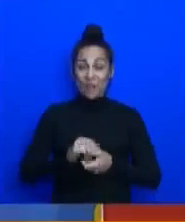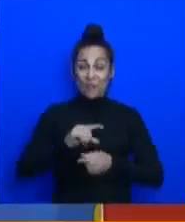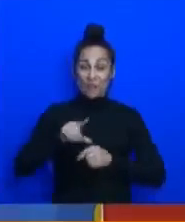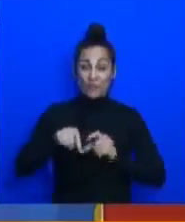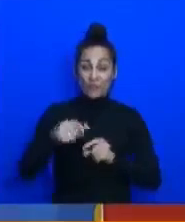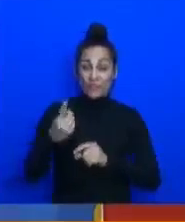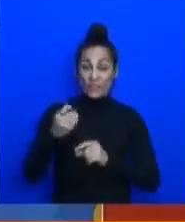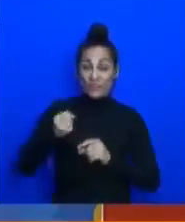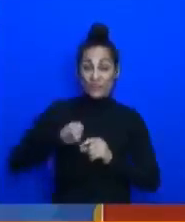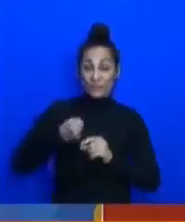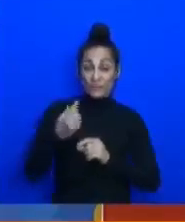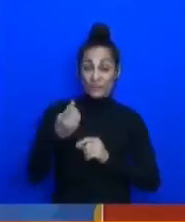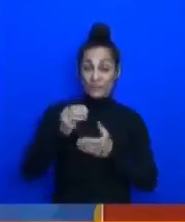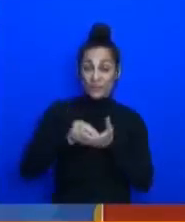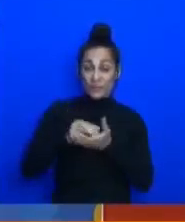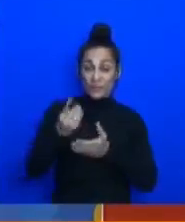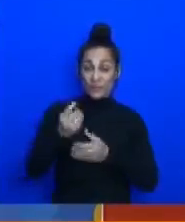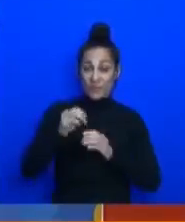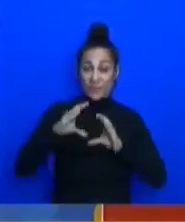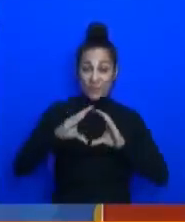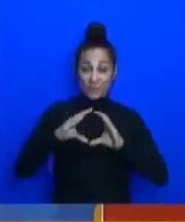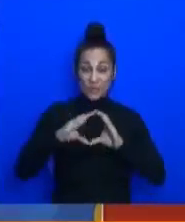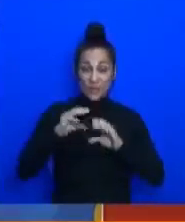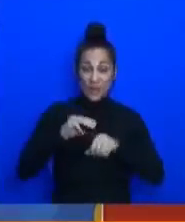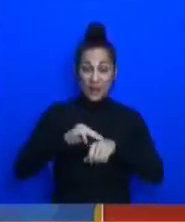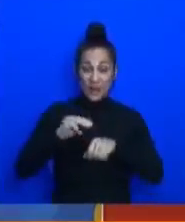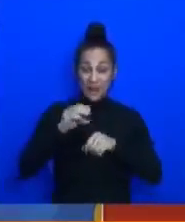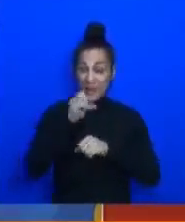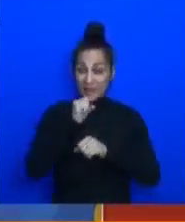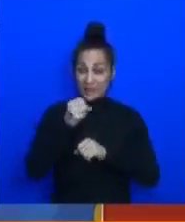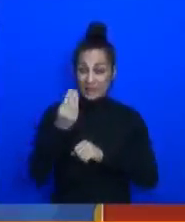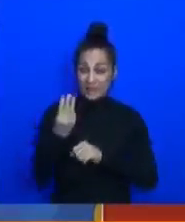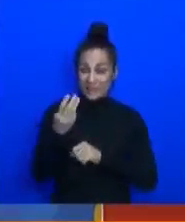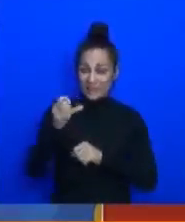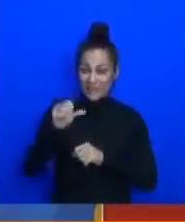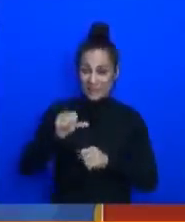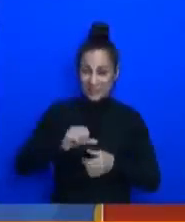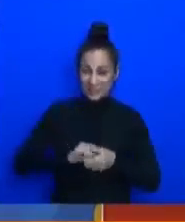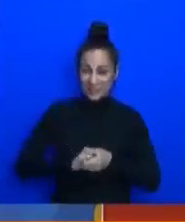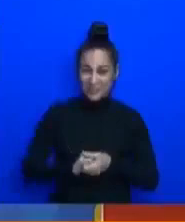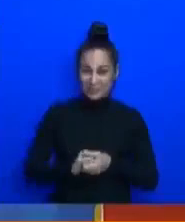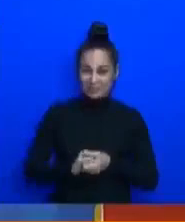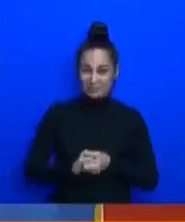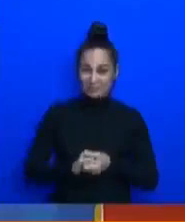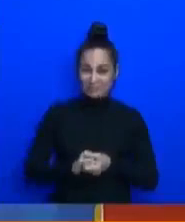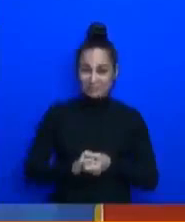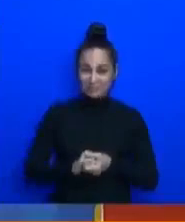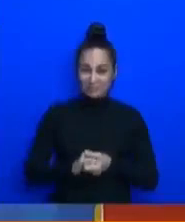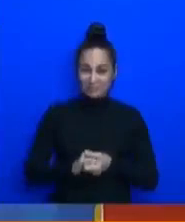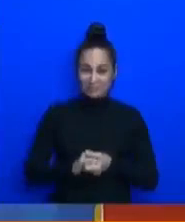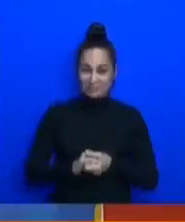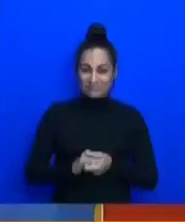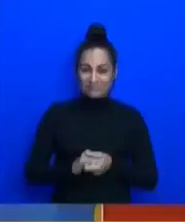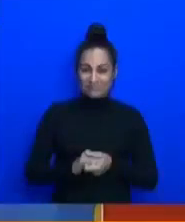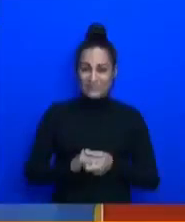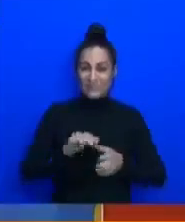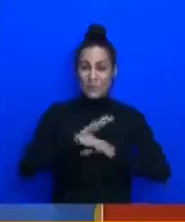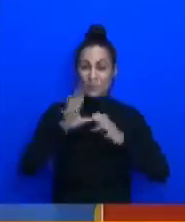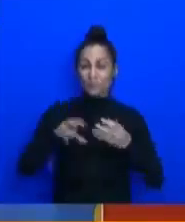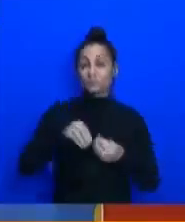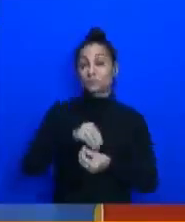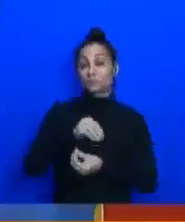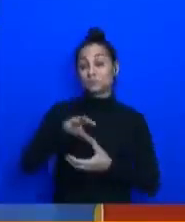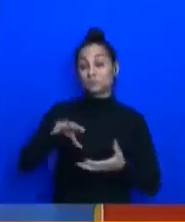faltam 10. Bola laranja, 39. Laranja, número 39. O globo